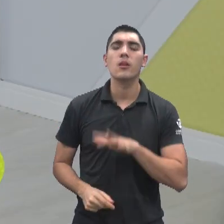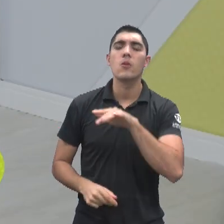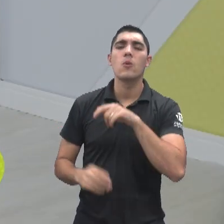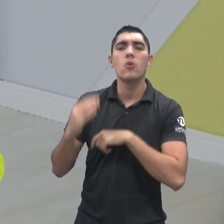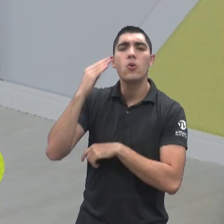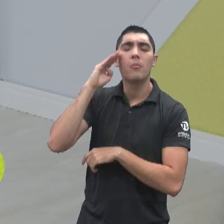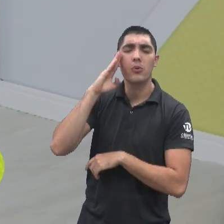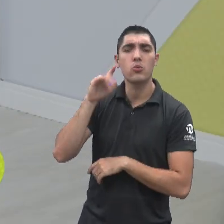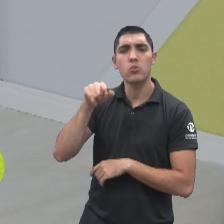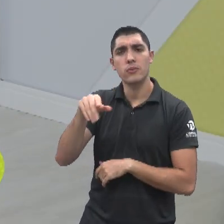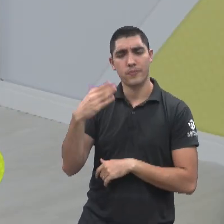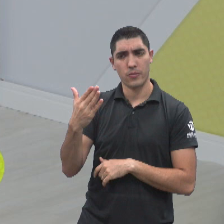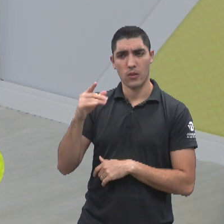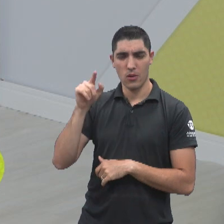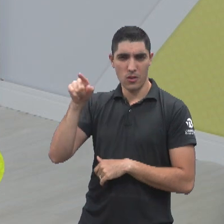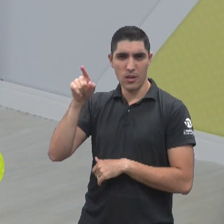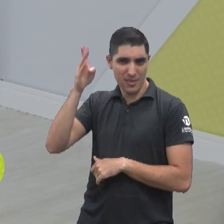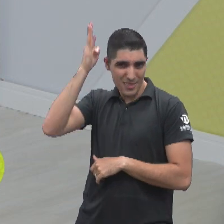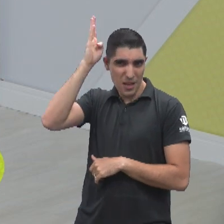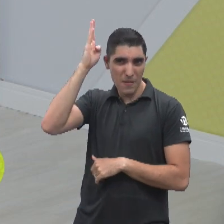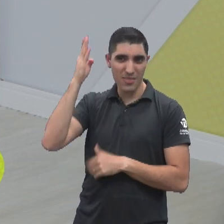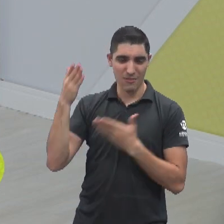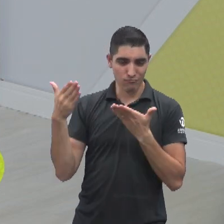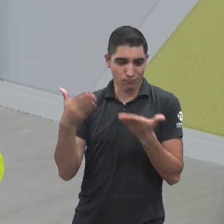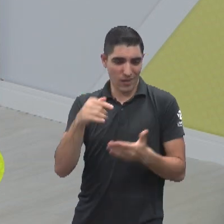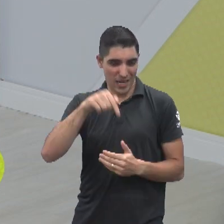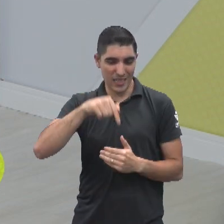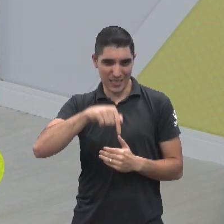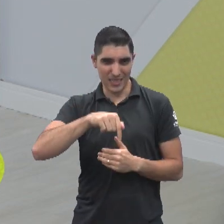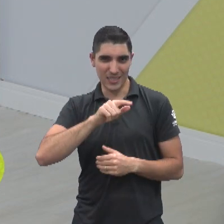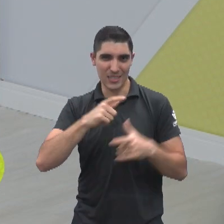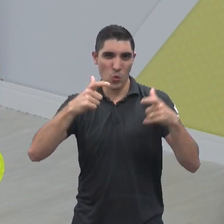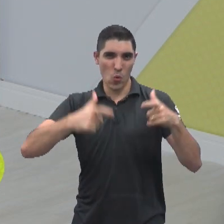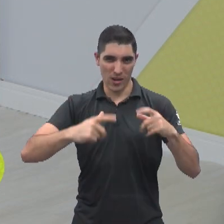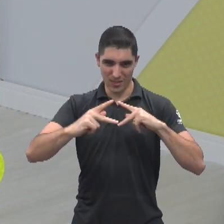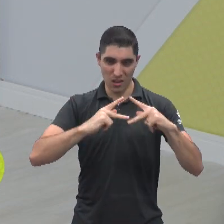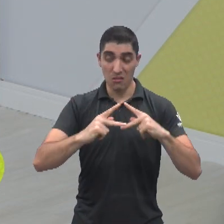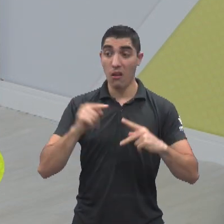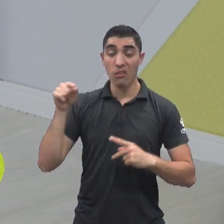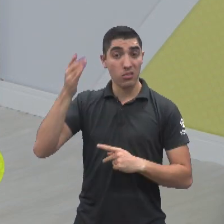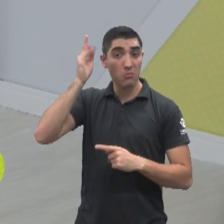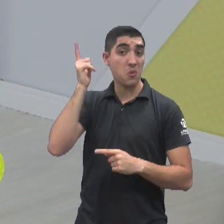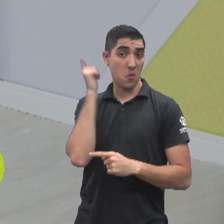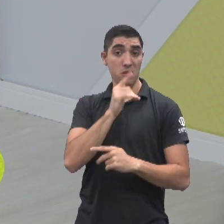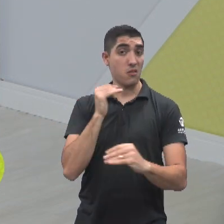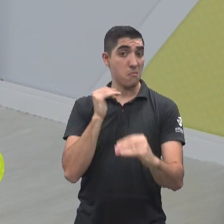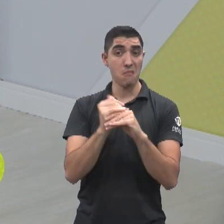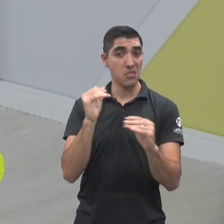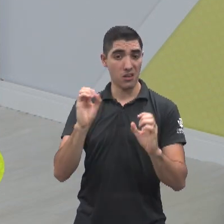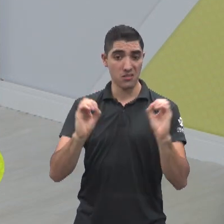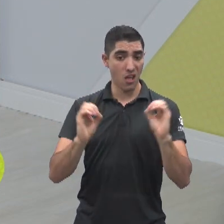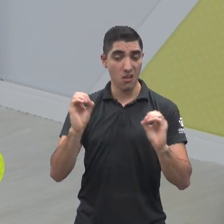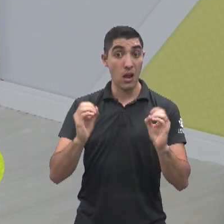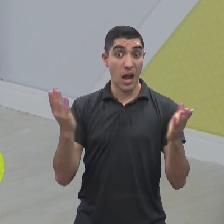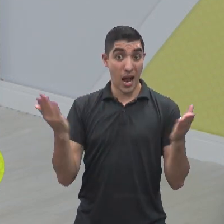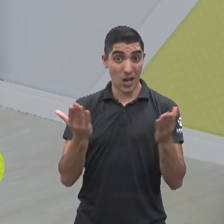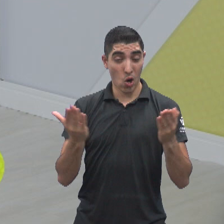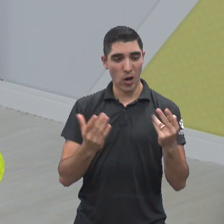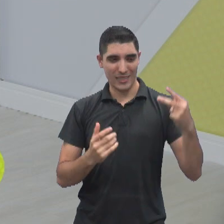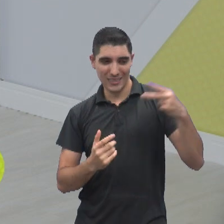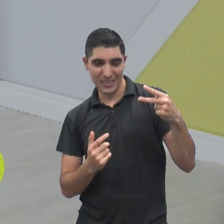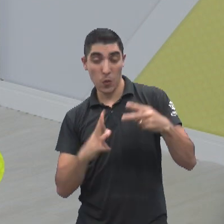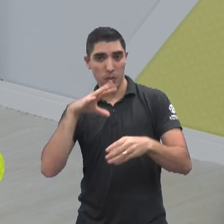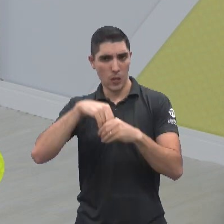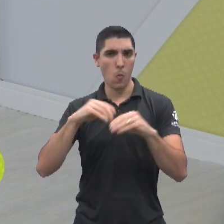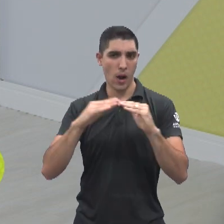Taubaté veio até São José, o estádio estava praticamente tomado e conseguiu sair daqui com um empate e agora leva a decisão para sua casa.